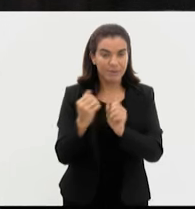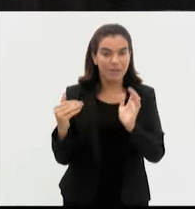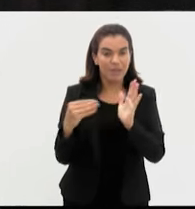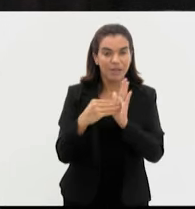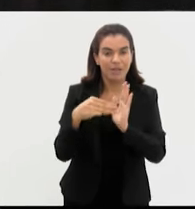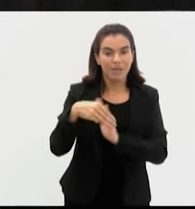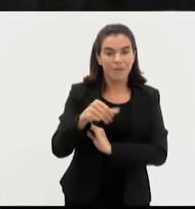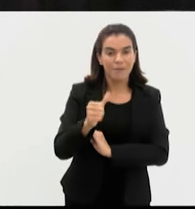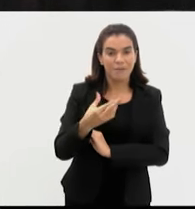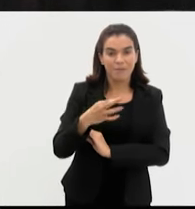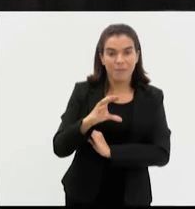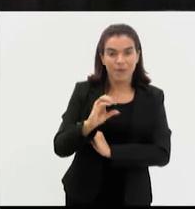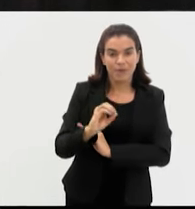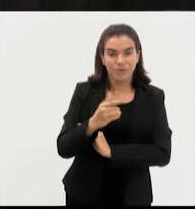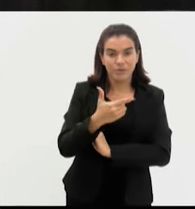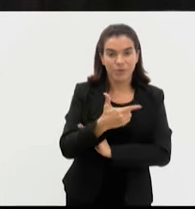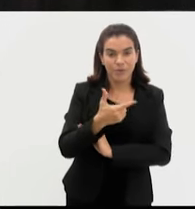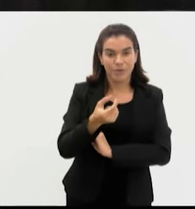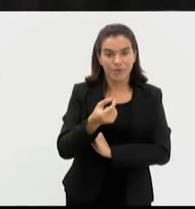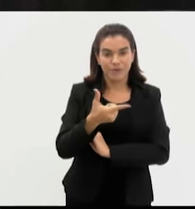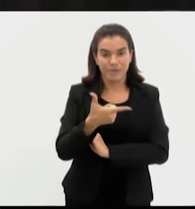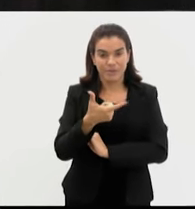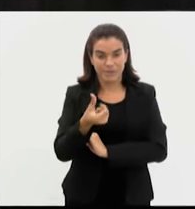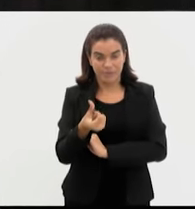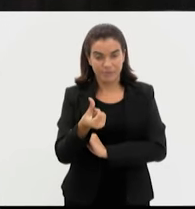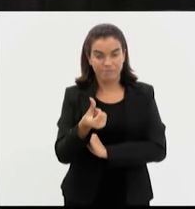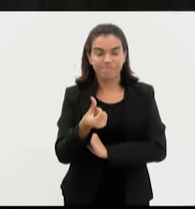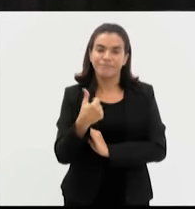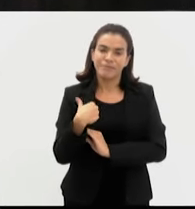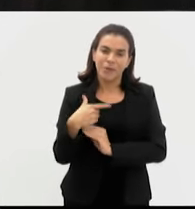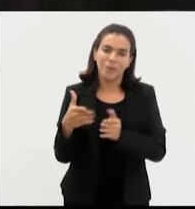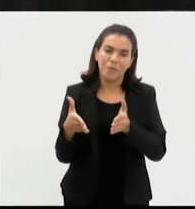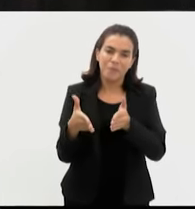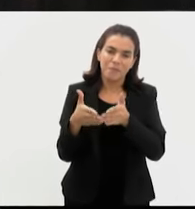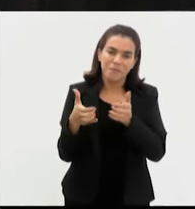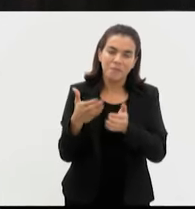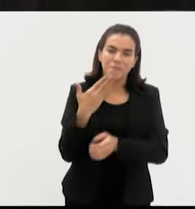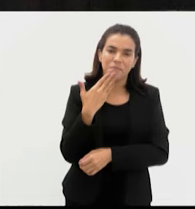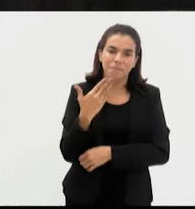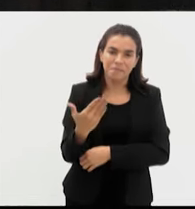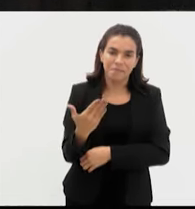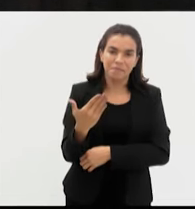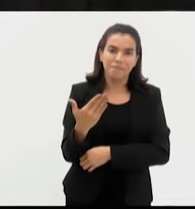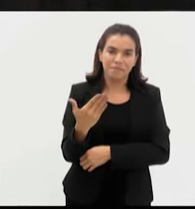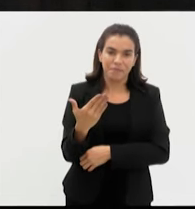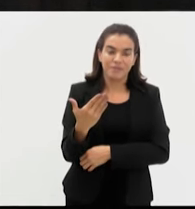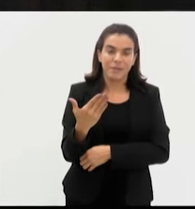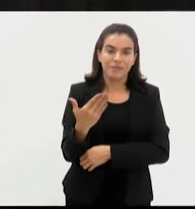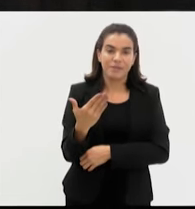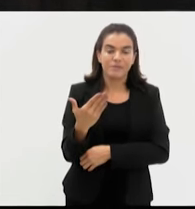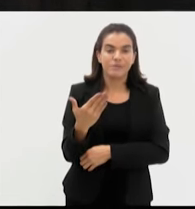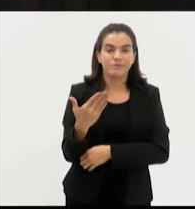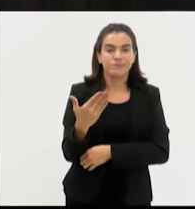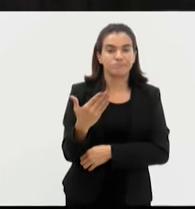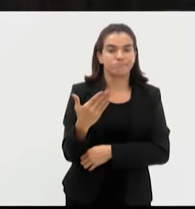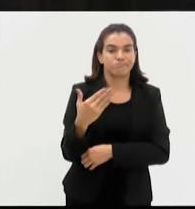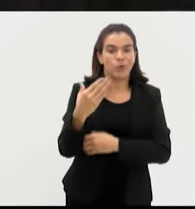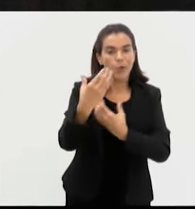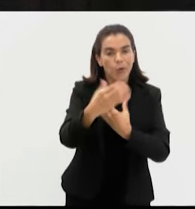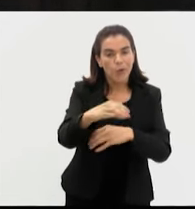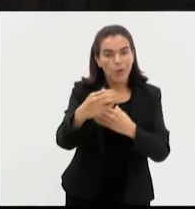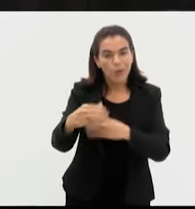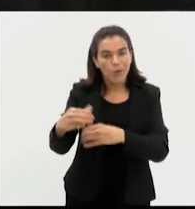Março de6 então é um apelo que fazem os concursados do